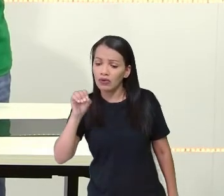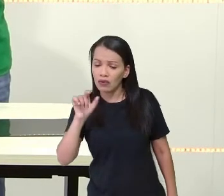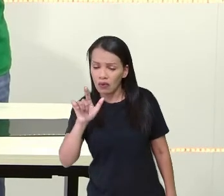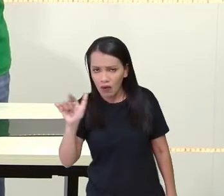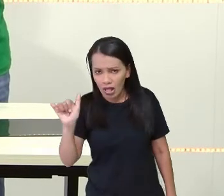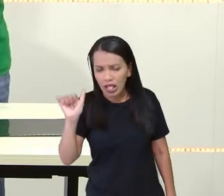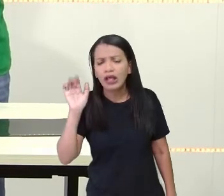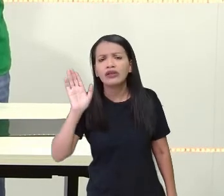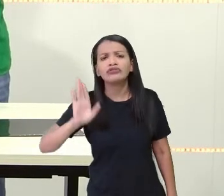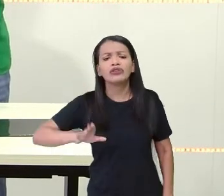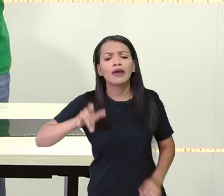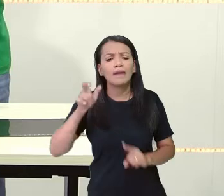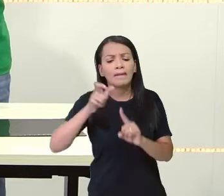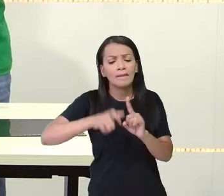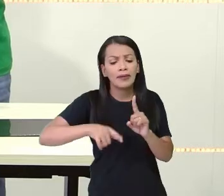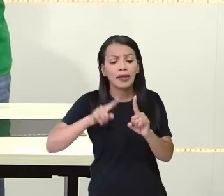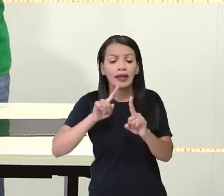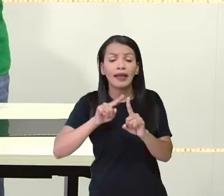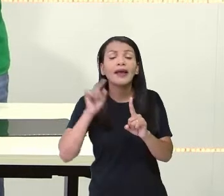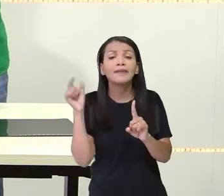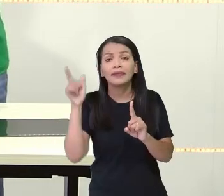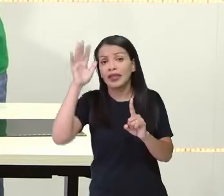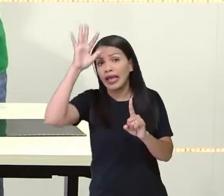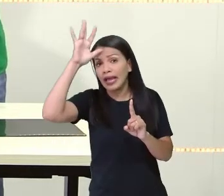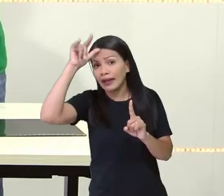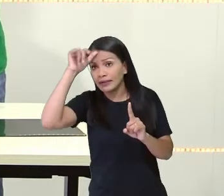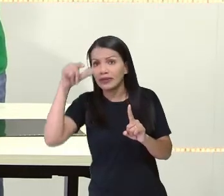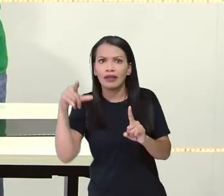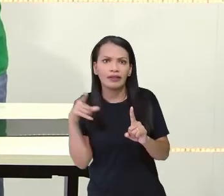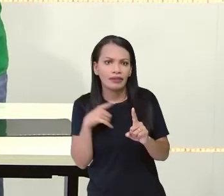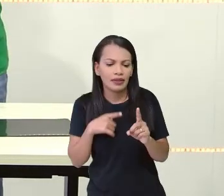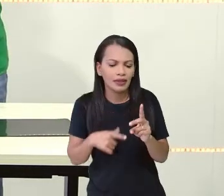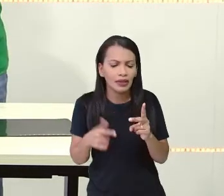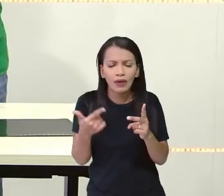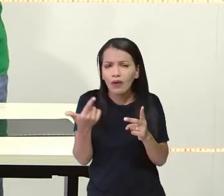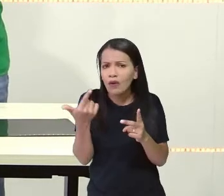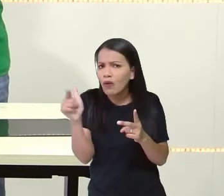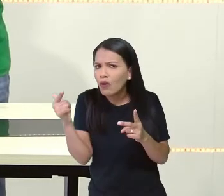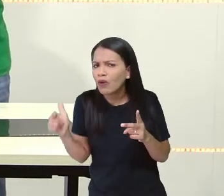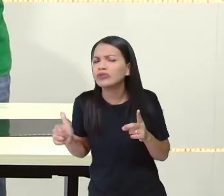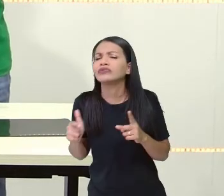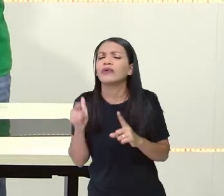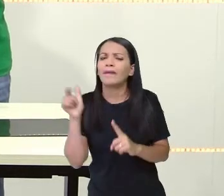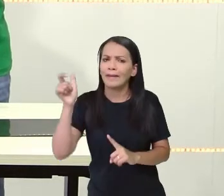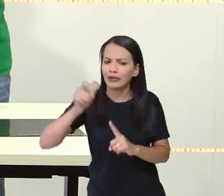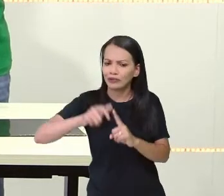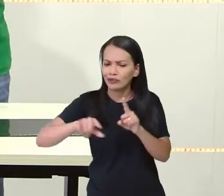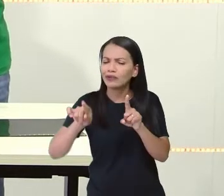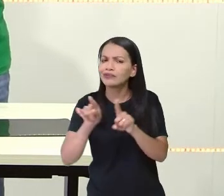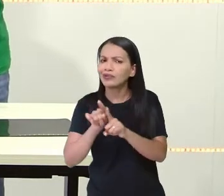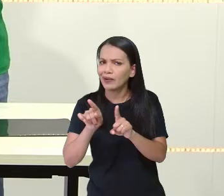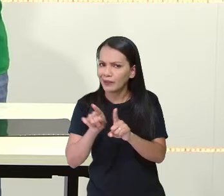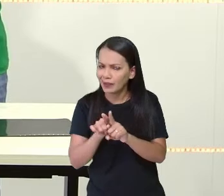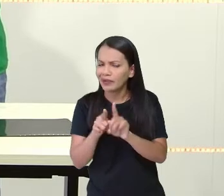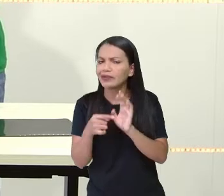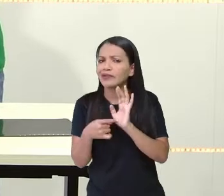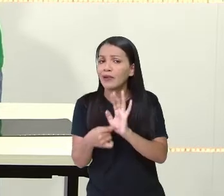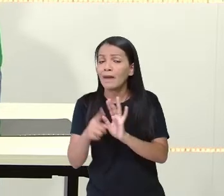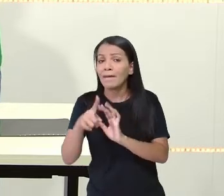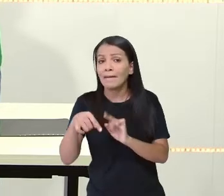o personagem será a galinha. Mas tem outros personagens que aparecem na história, mas